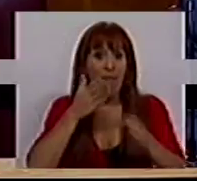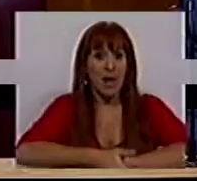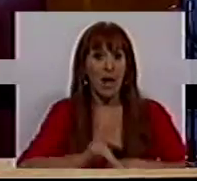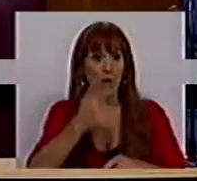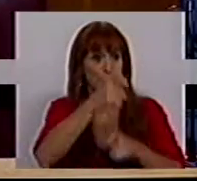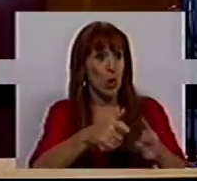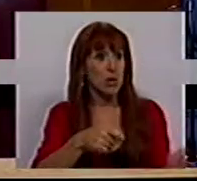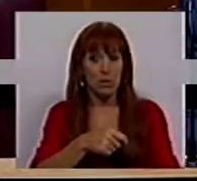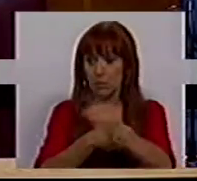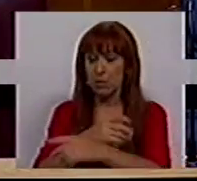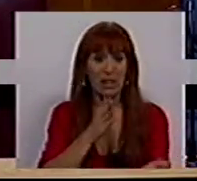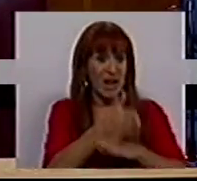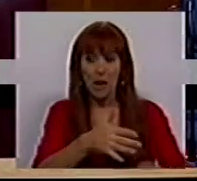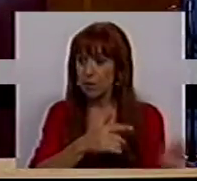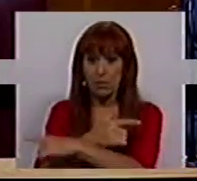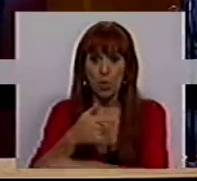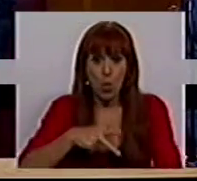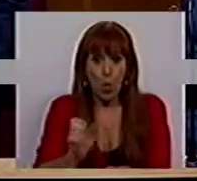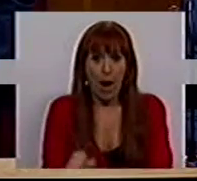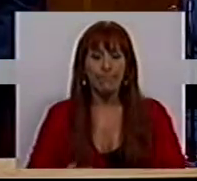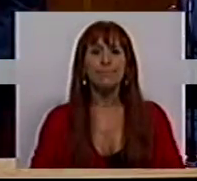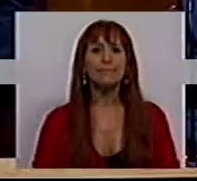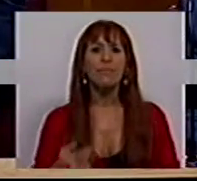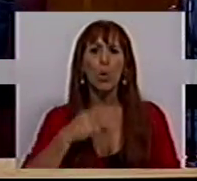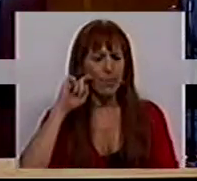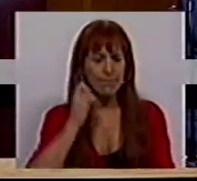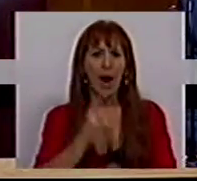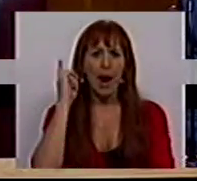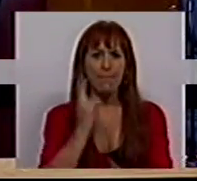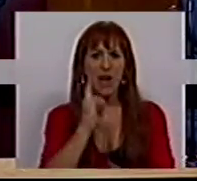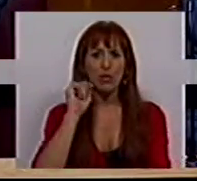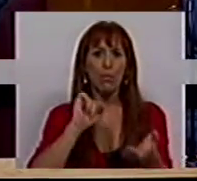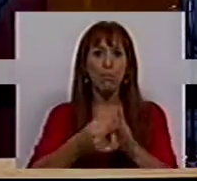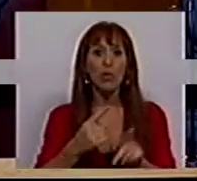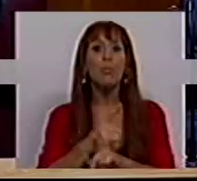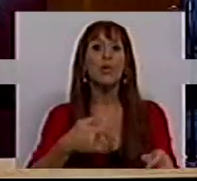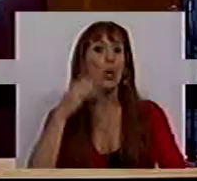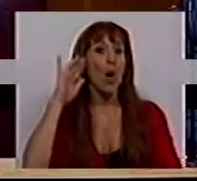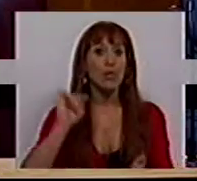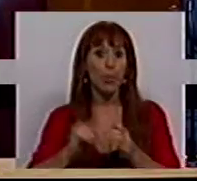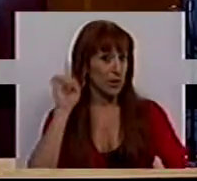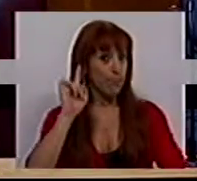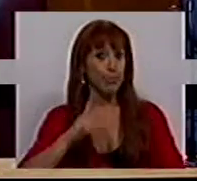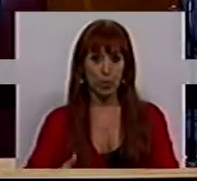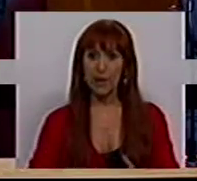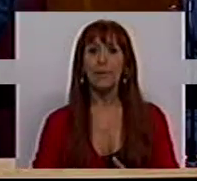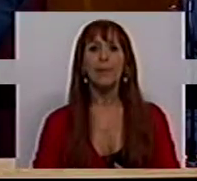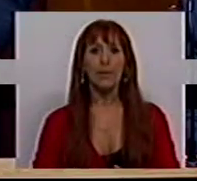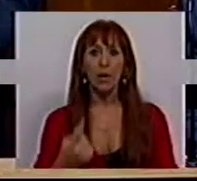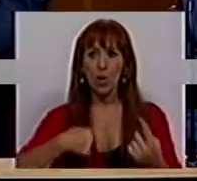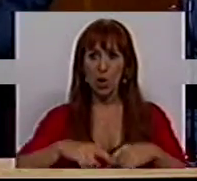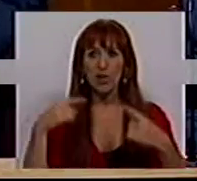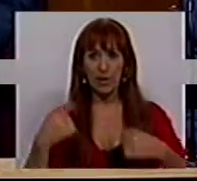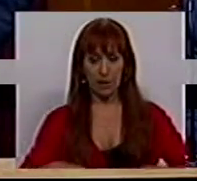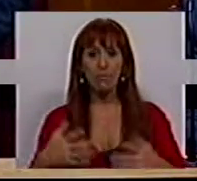direta para os contribuintes portugueses. E quero insistir neste ponto porque me parece ser um ponto importante.